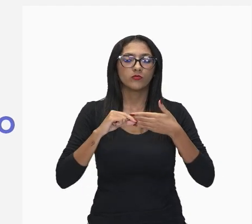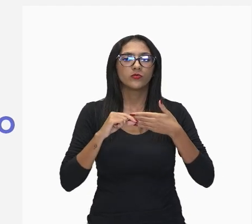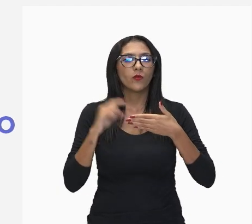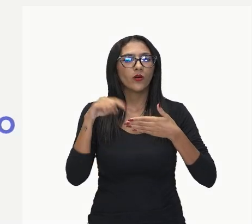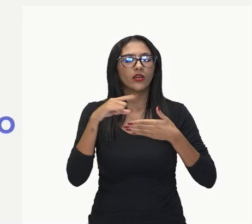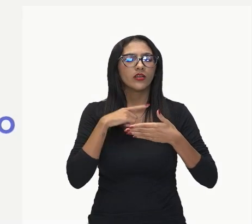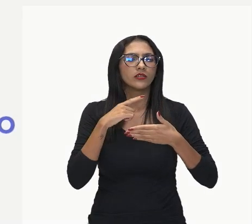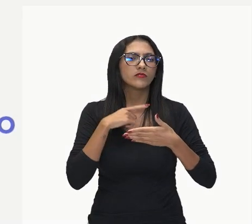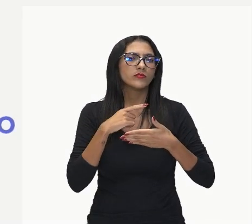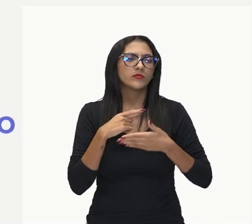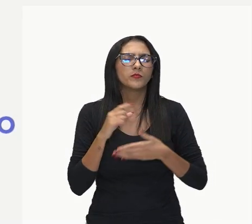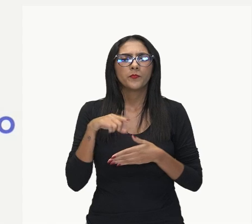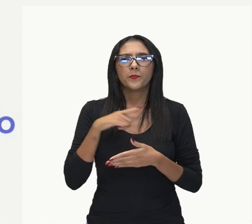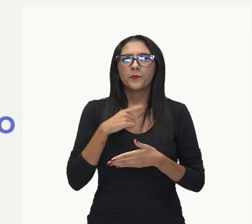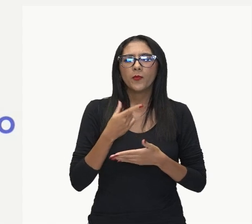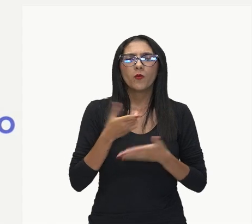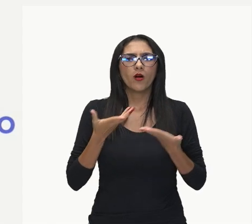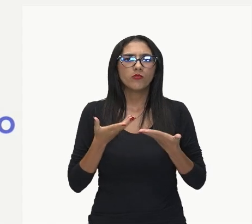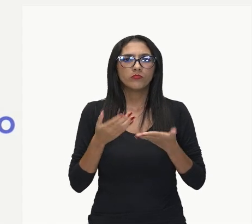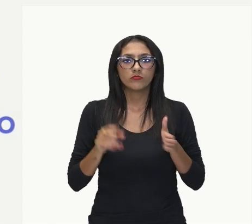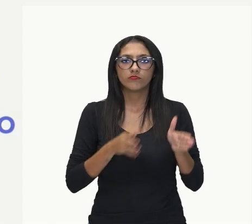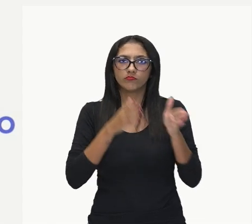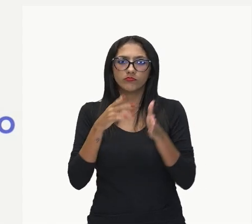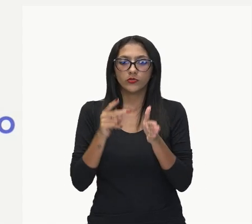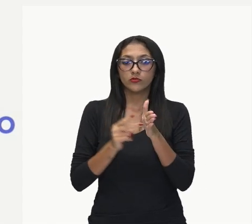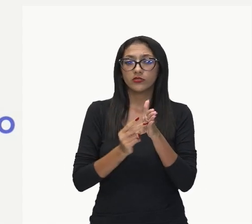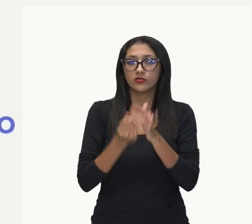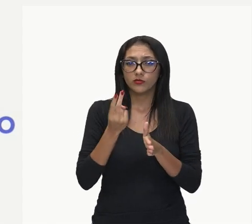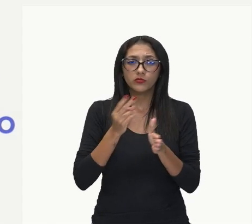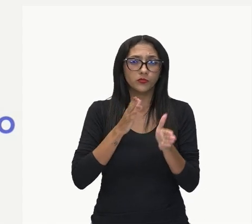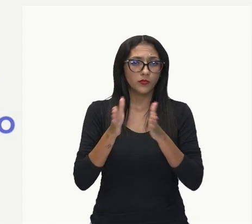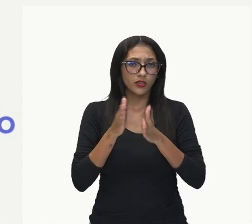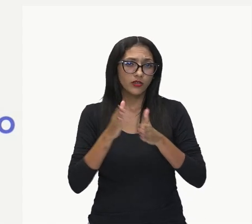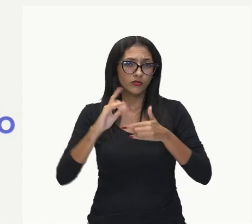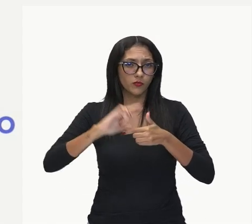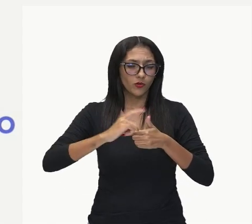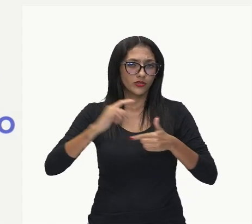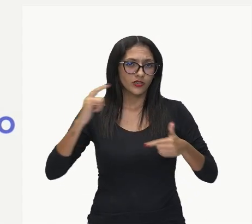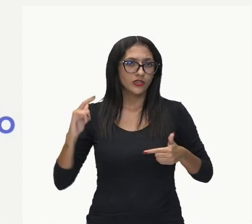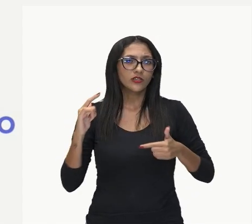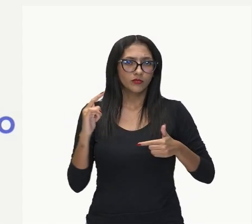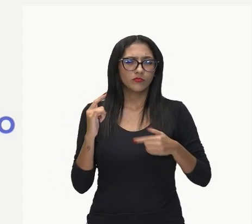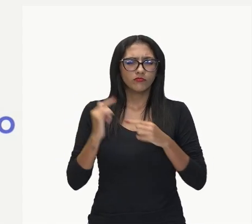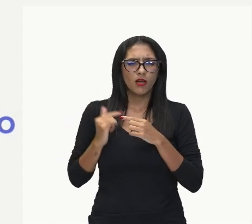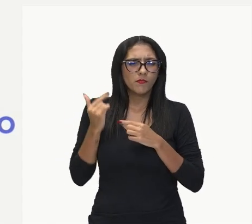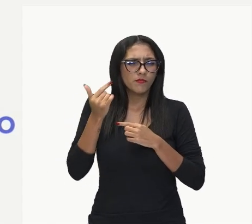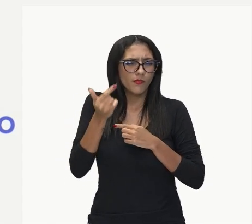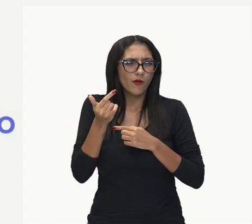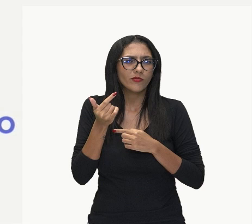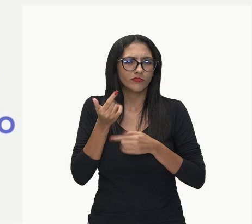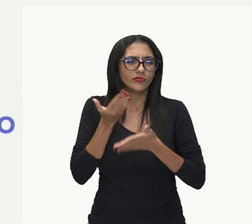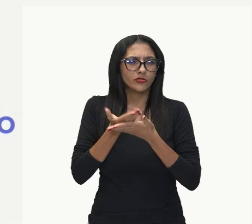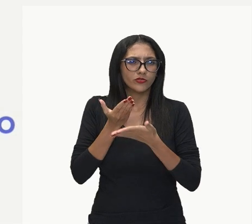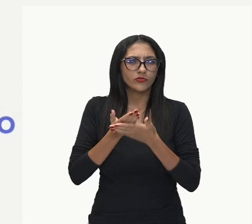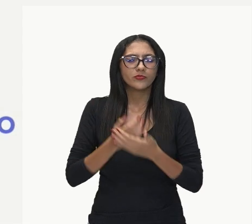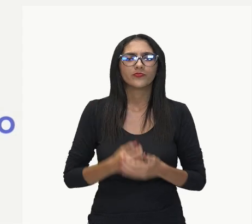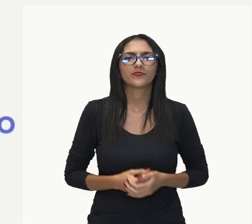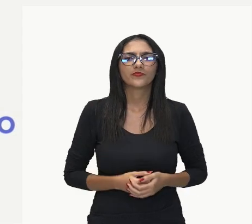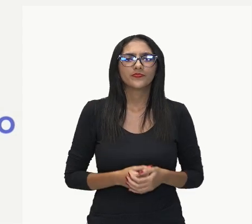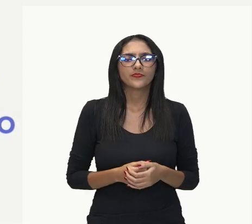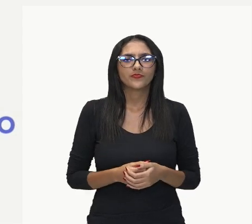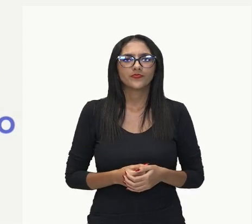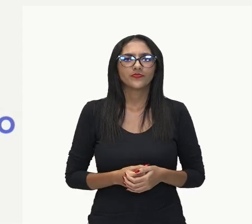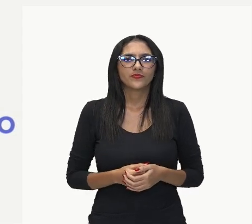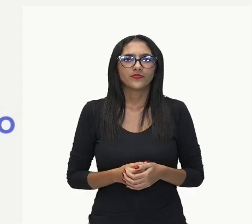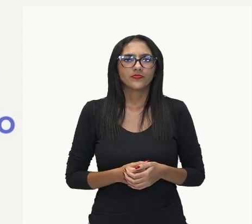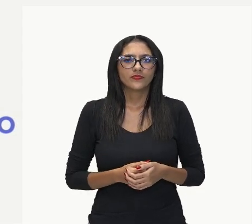é um autor que pertence à segunda fase do modernismo. Vamos estudar ele um pouquinho mais adiante, que é Graciliano Ramos.